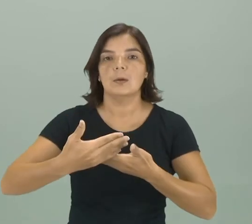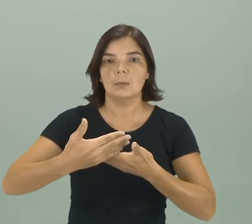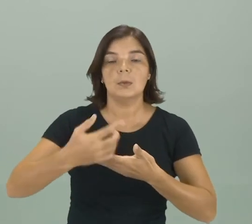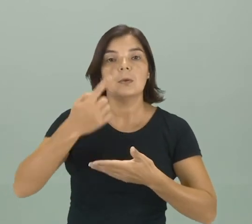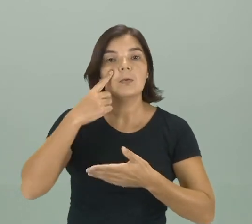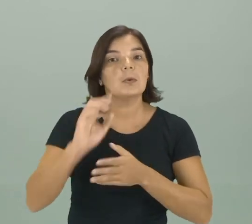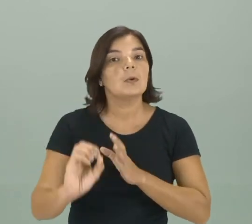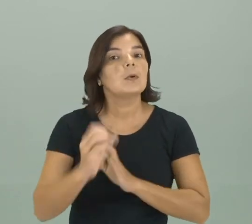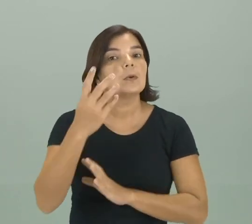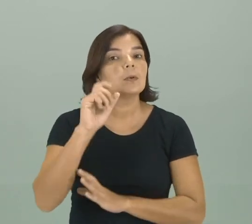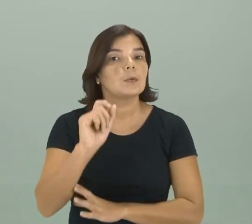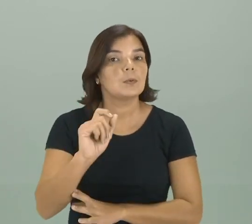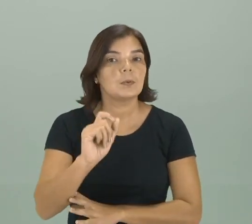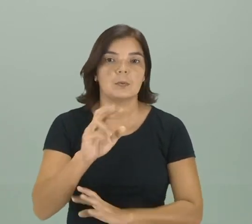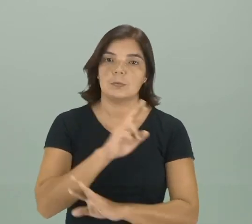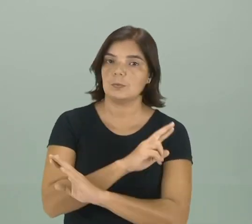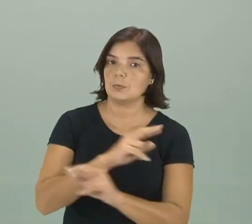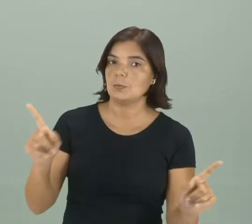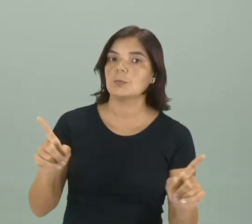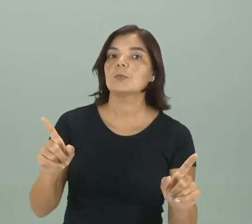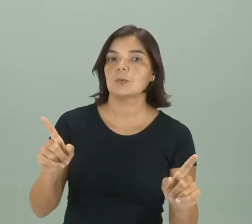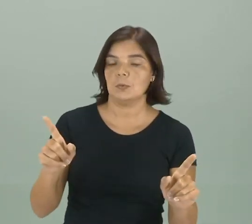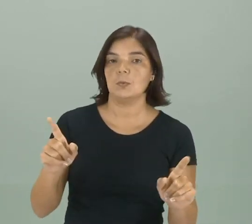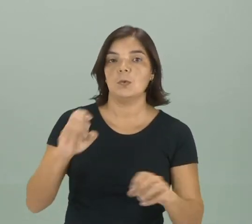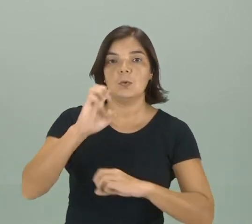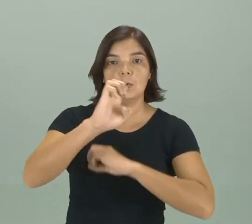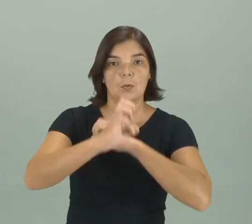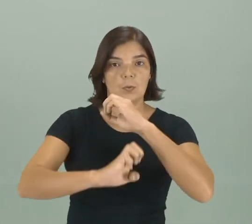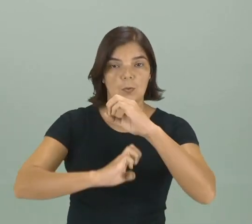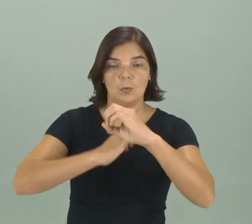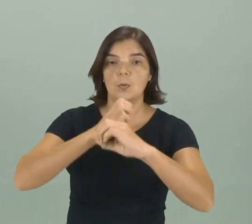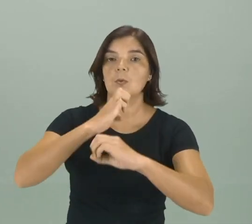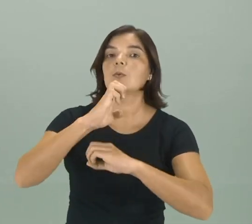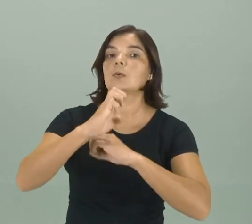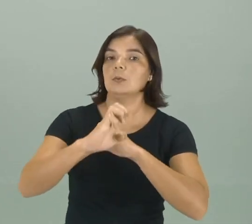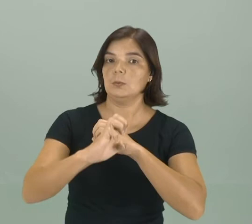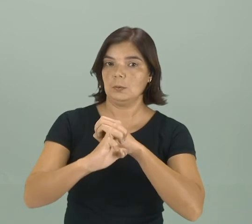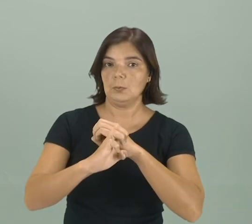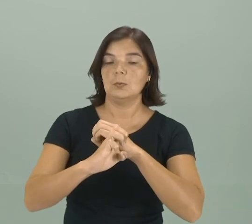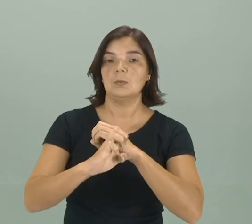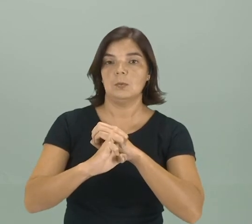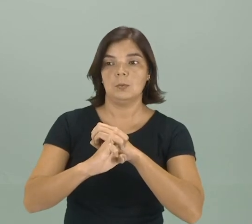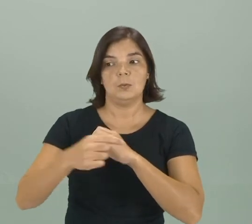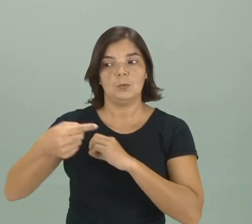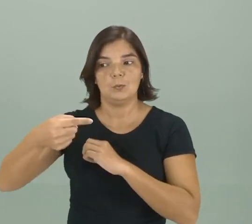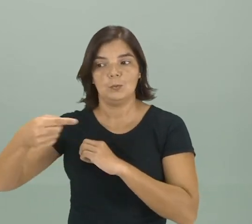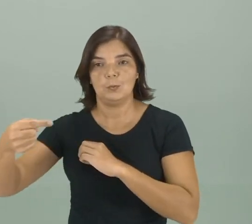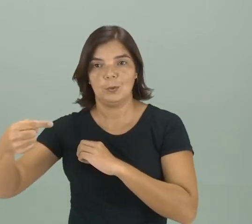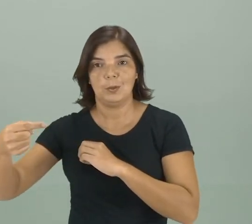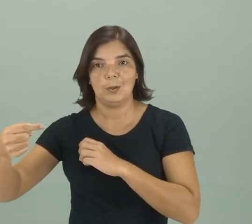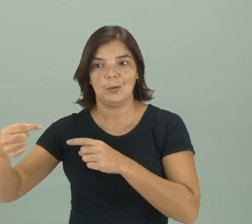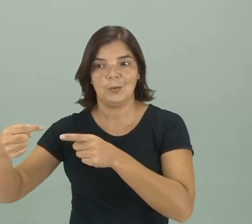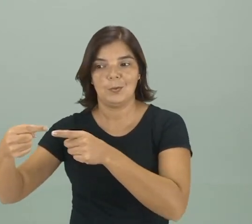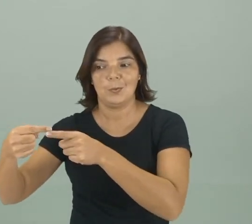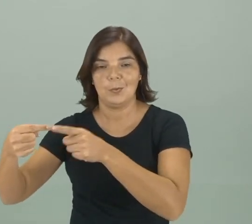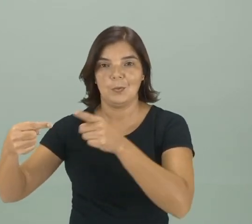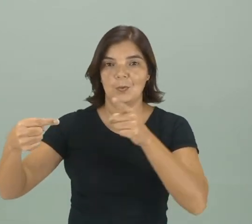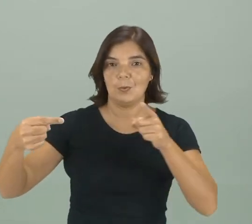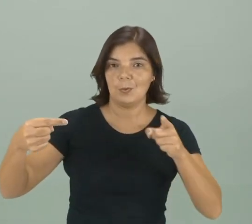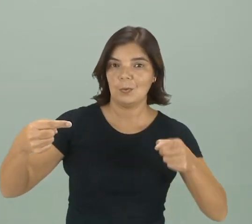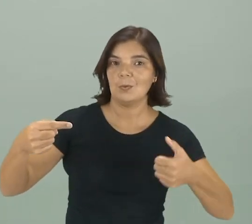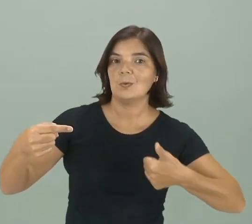vai acontecer de forma contrária. Os elétrons, eles caminham do polo negativo para o